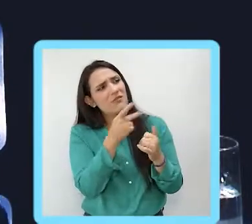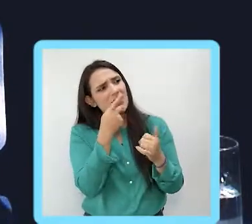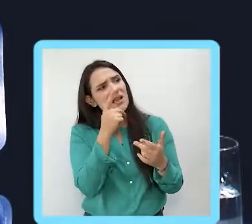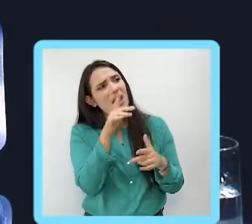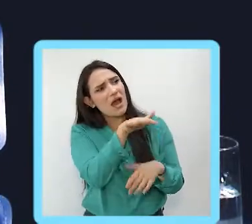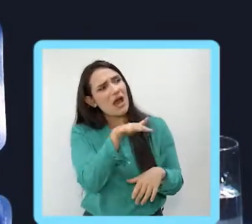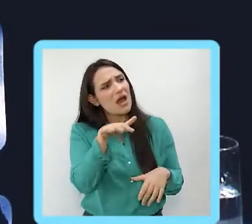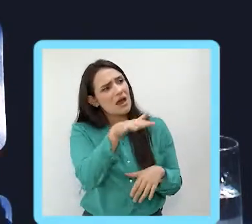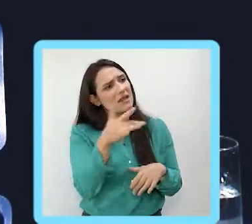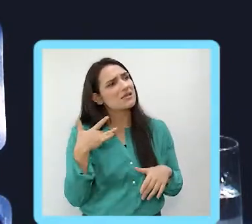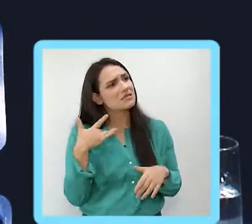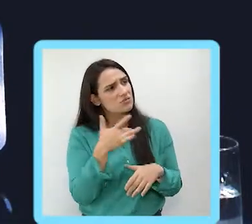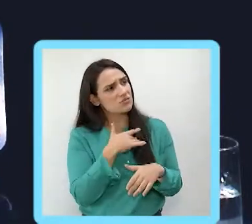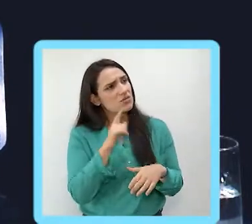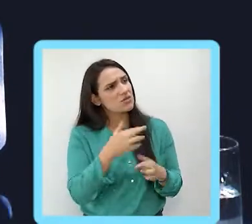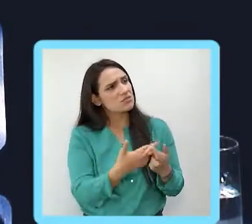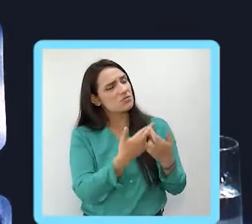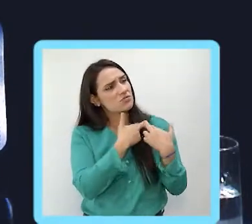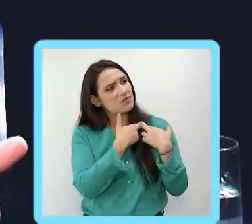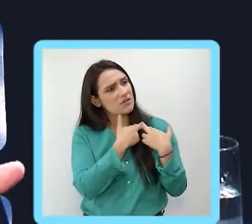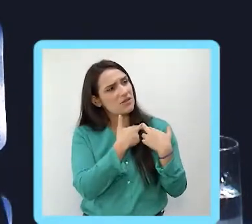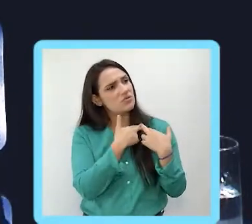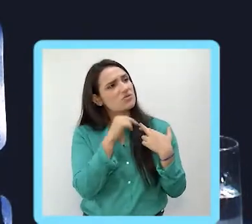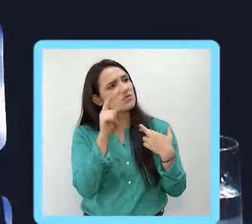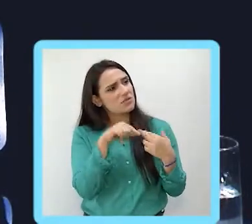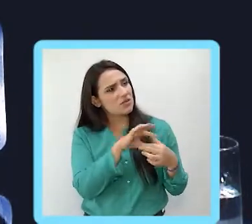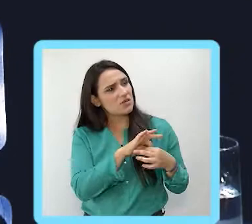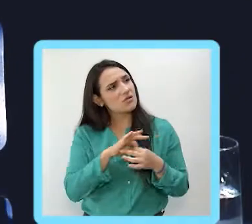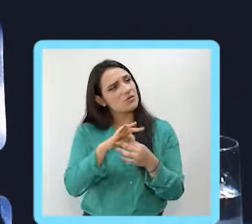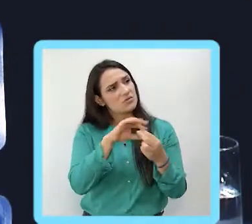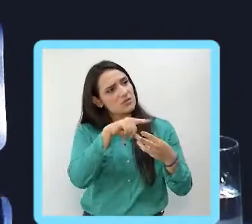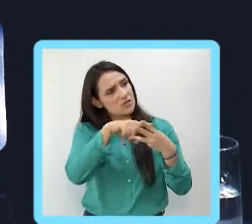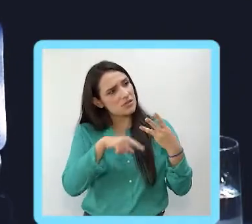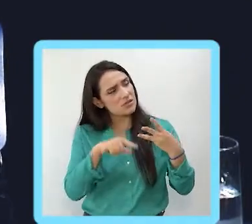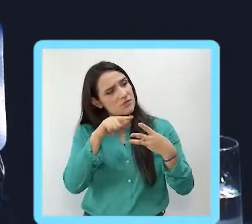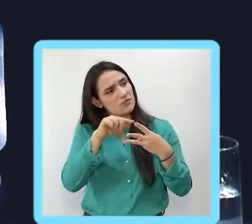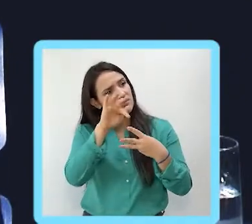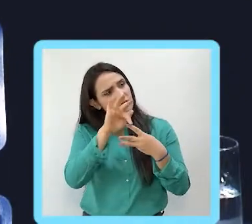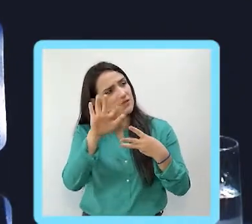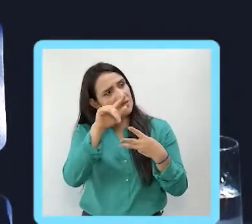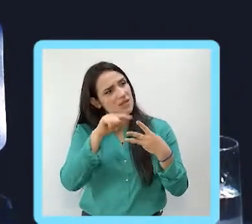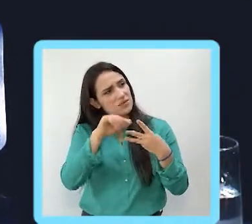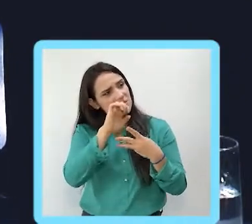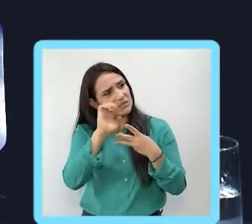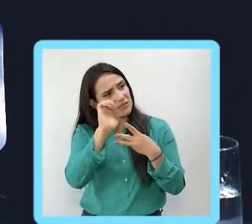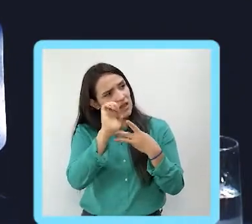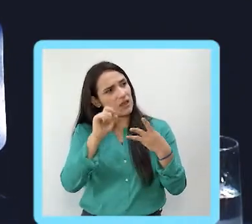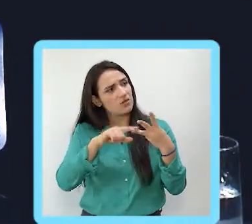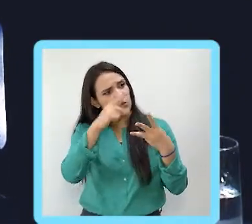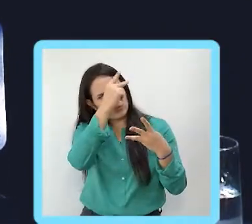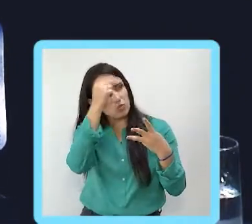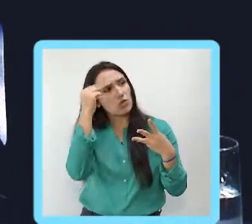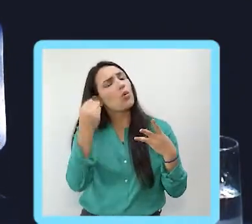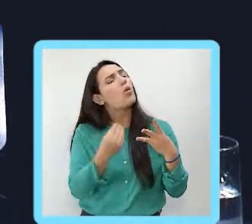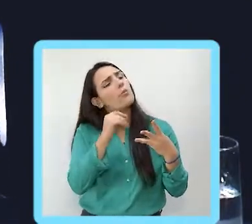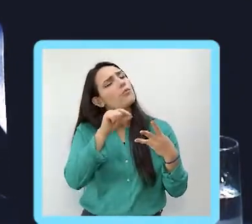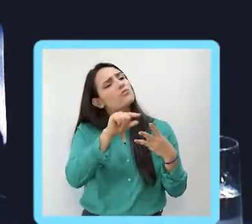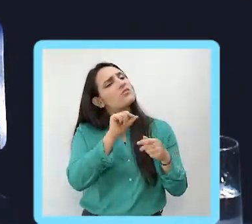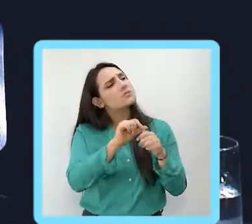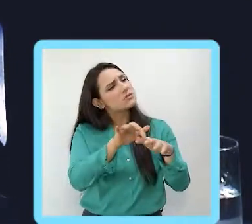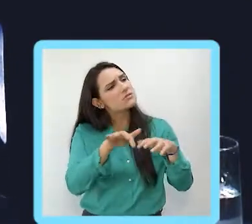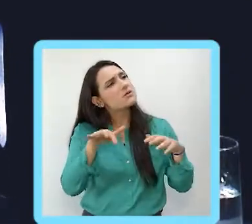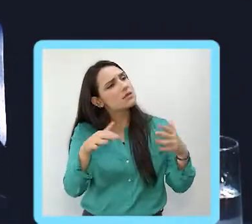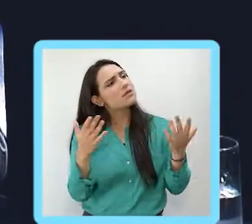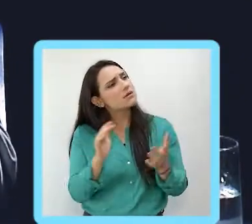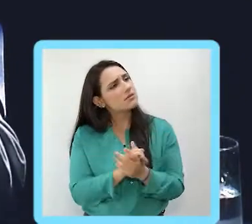Que aí na área da saúde a competência é comum, do Estado, União, município, né? Qual tem sido a linha? Porque muita